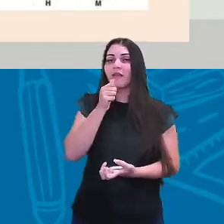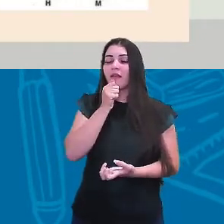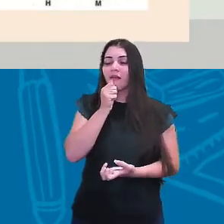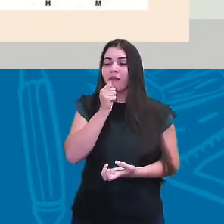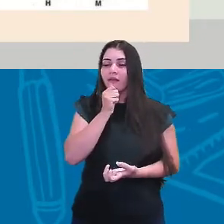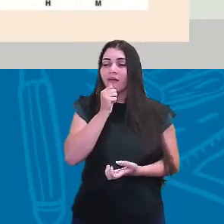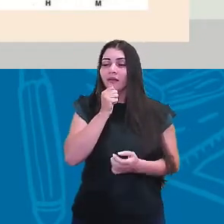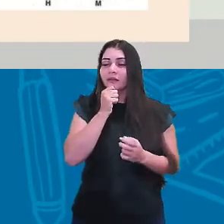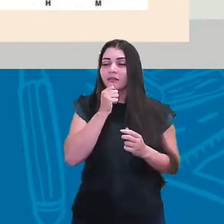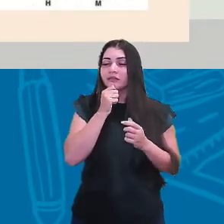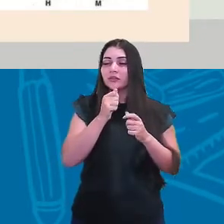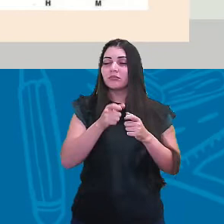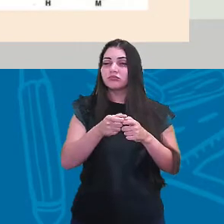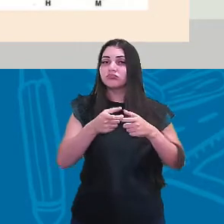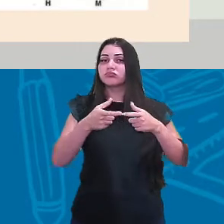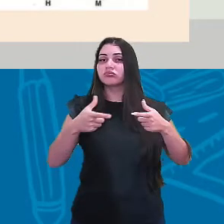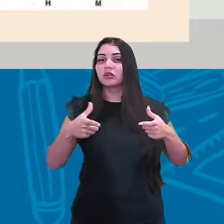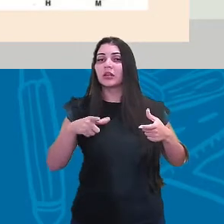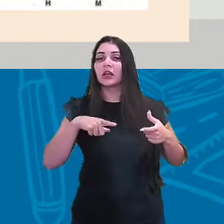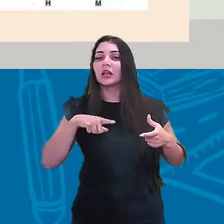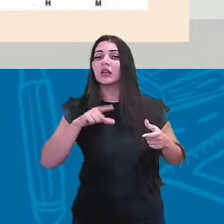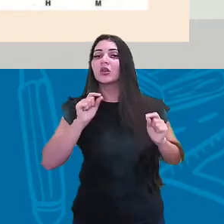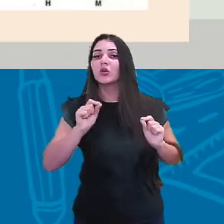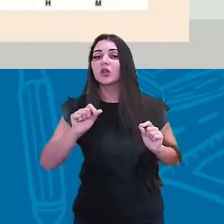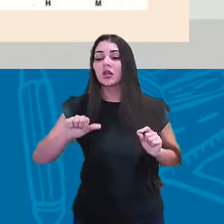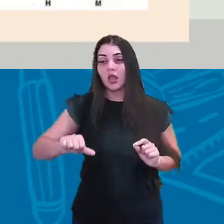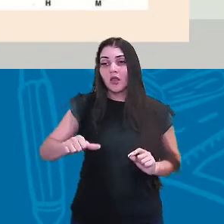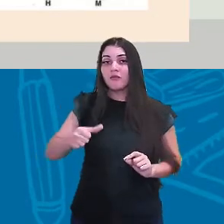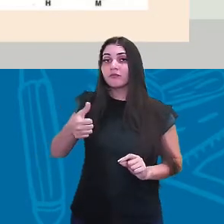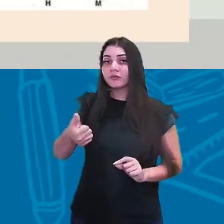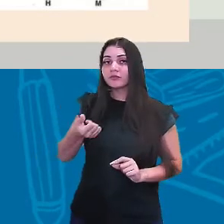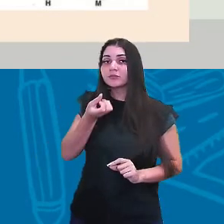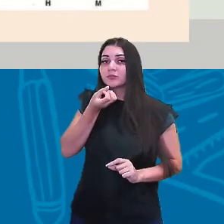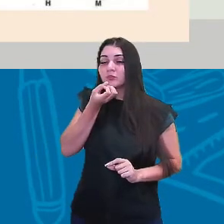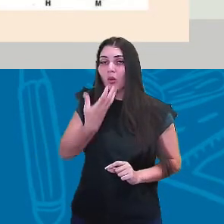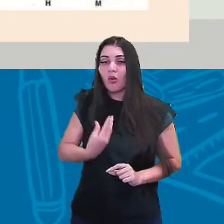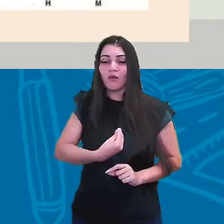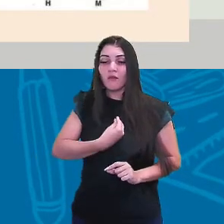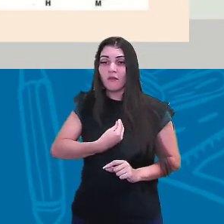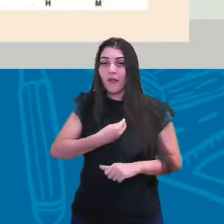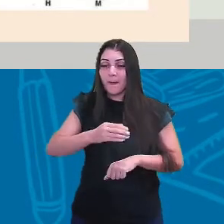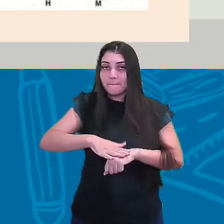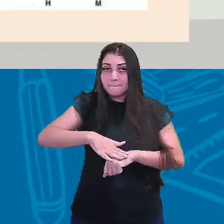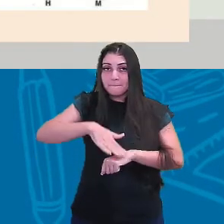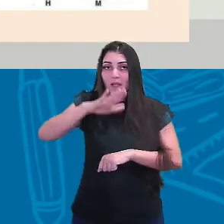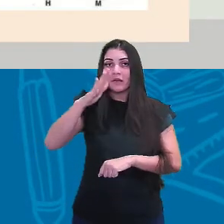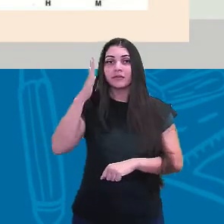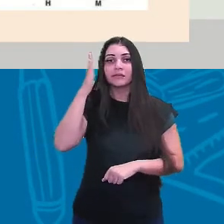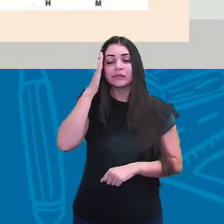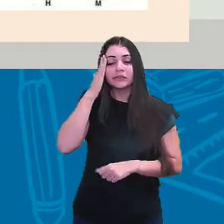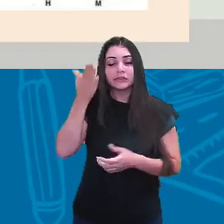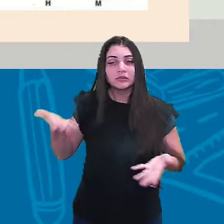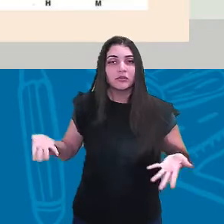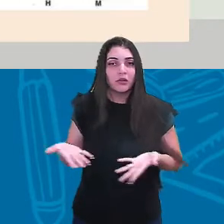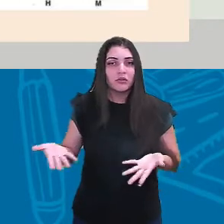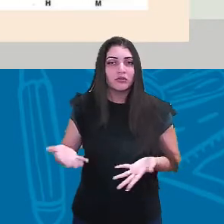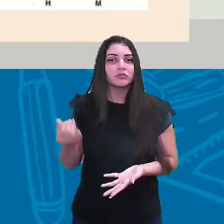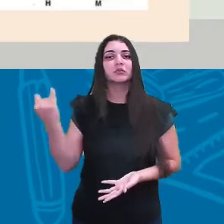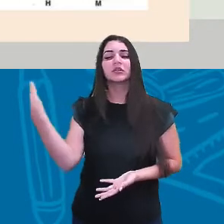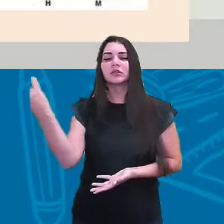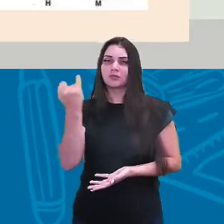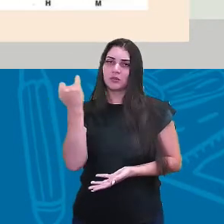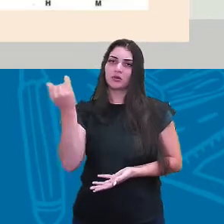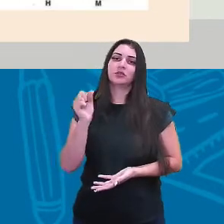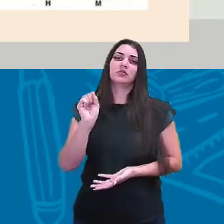grandinha, quer dizer qualidade de vida, quer dizer que as pessoas estão vivendo mais. Entendeu agora? Então, é importante,